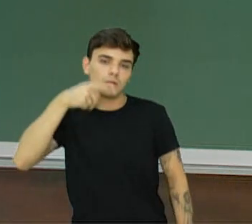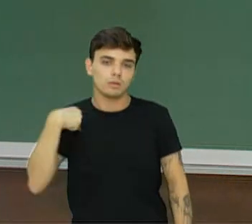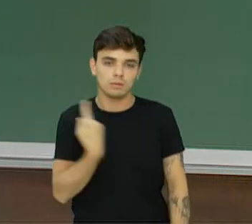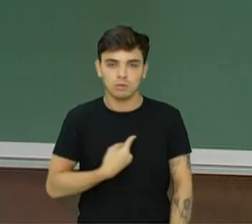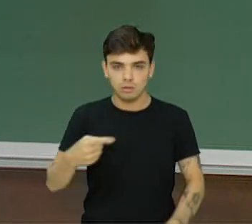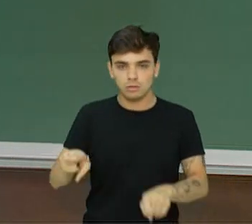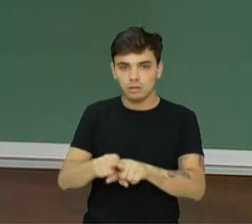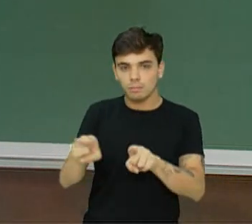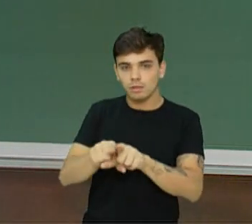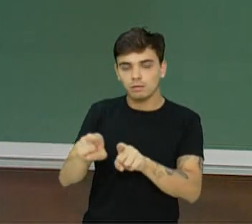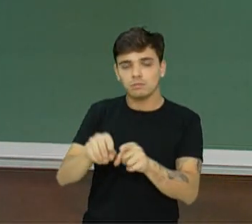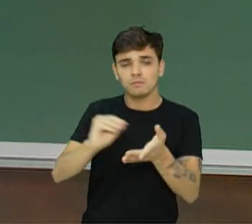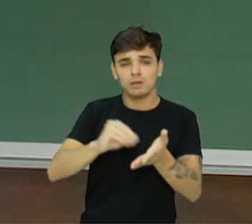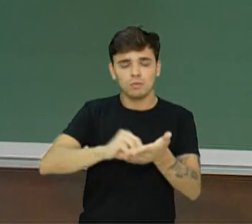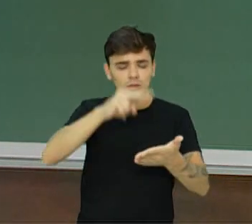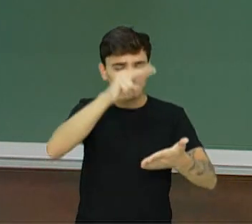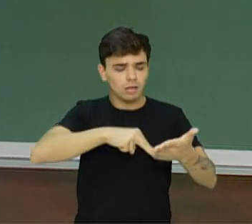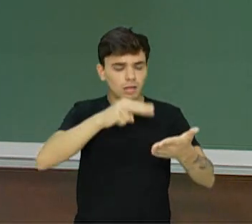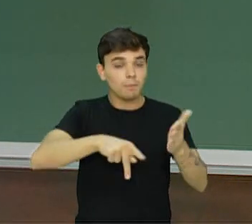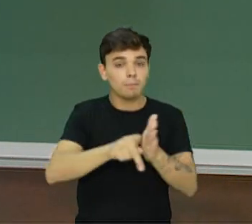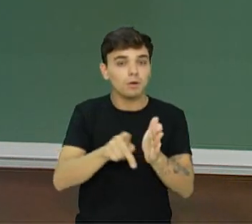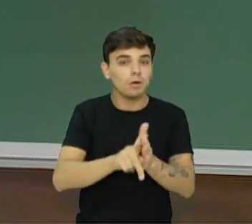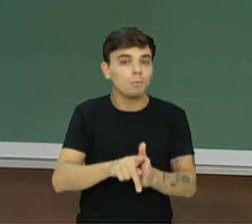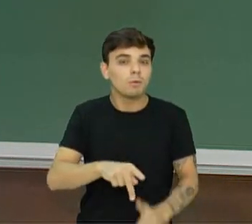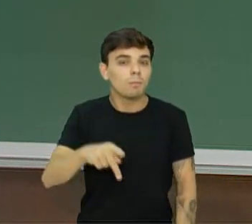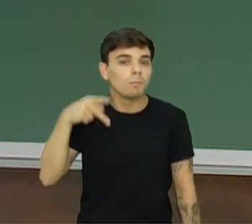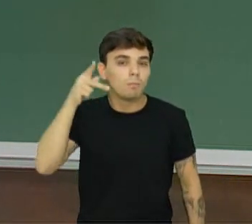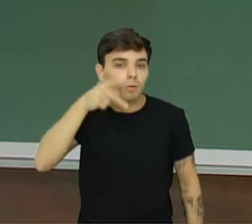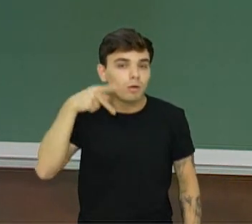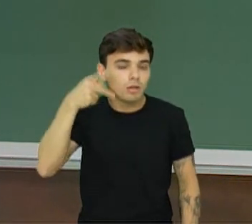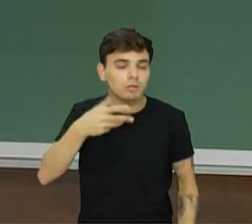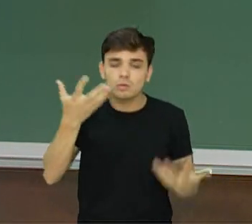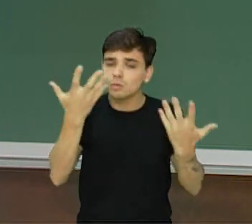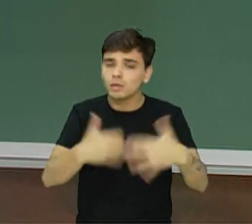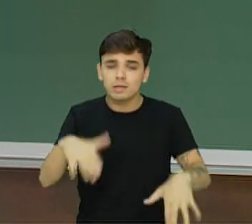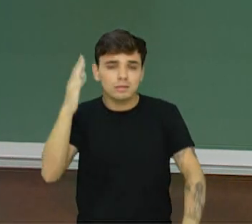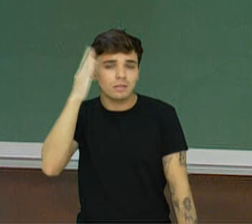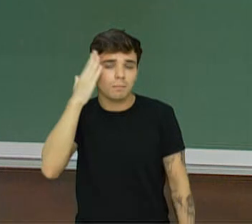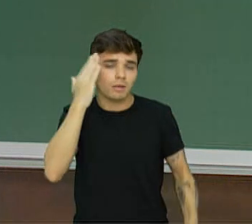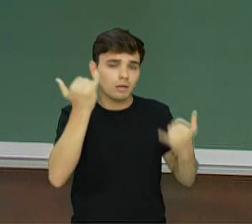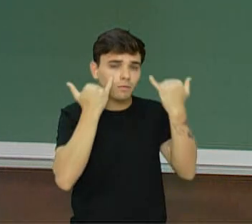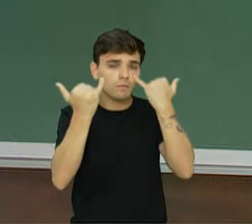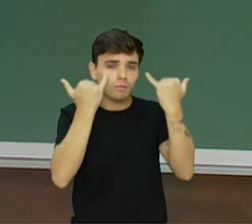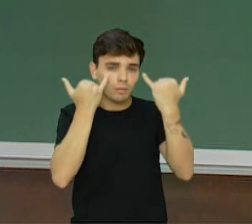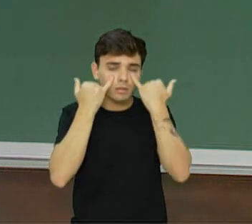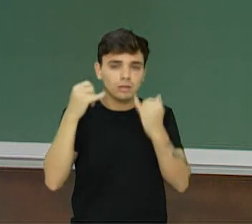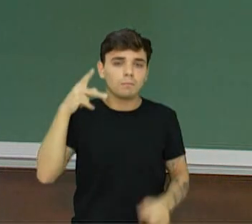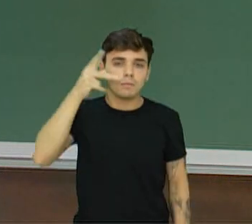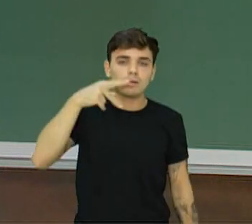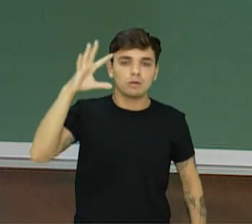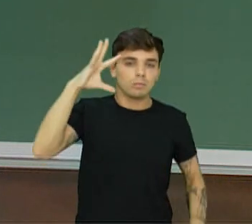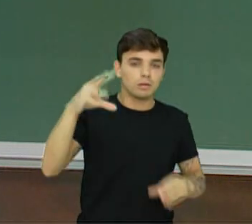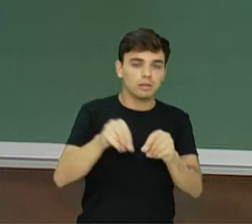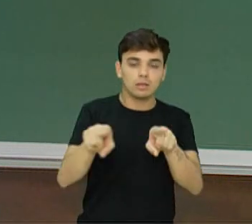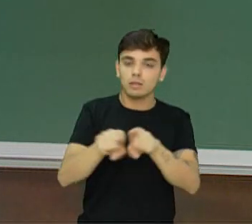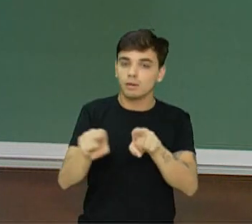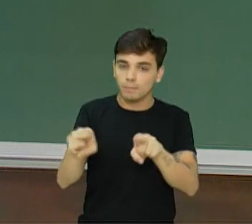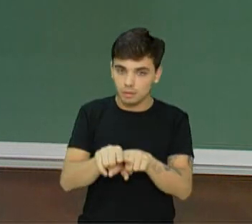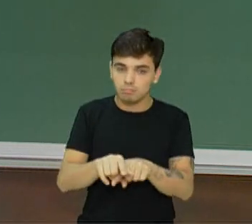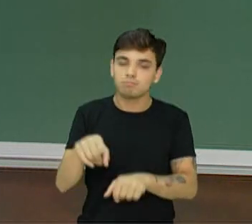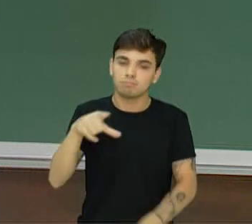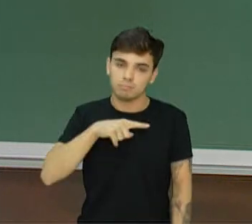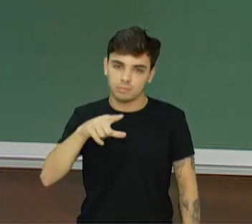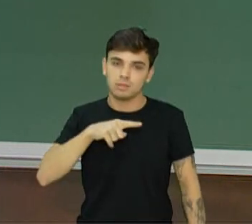nosso analfabetismo político, a decisão por não querer se informar, pensar e entender a política,